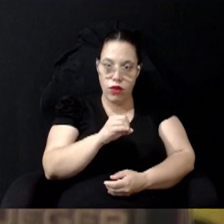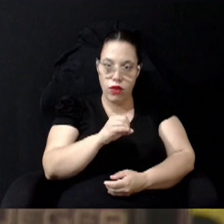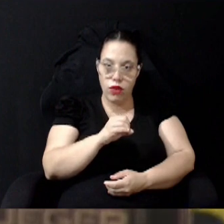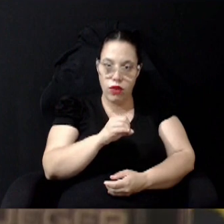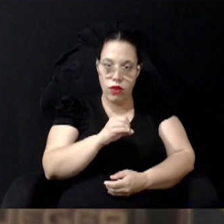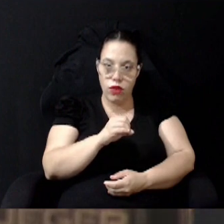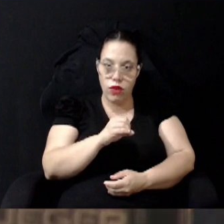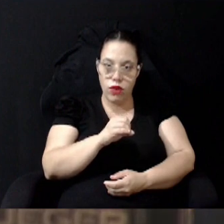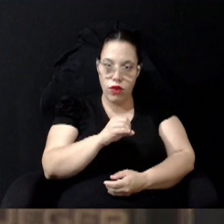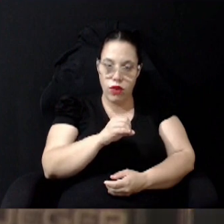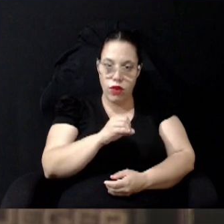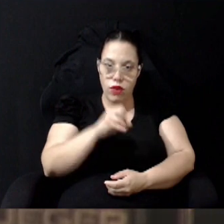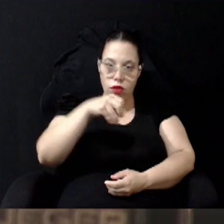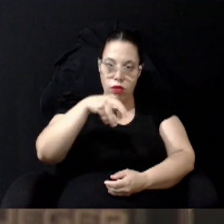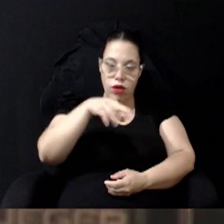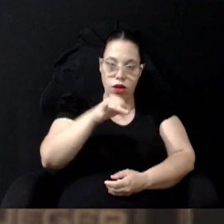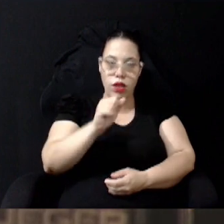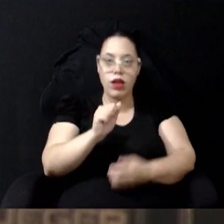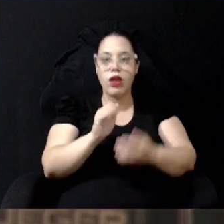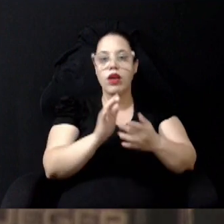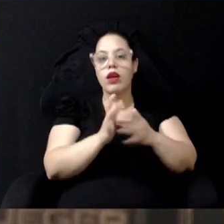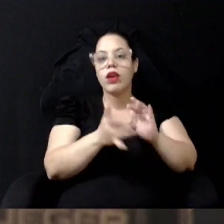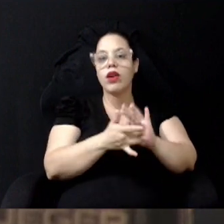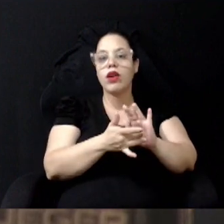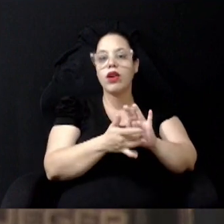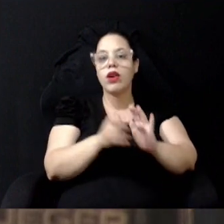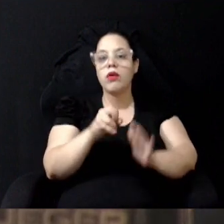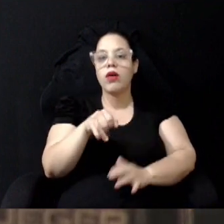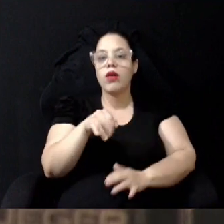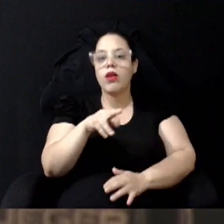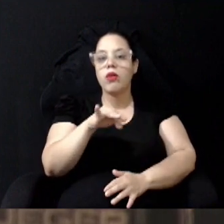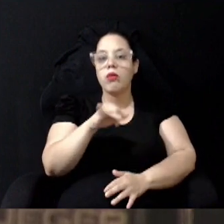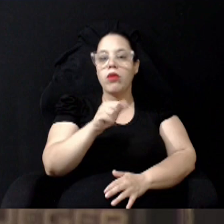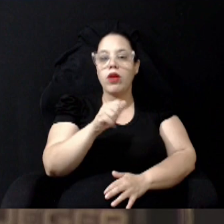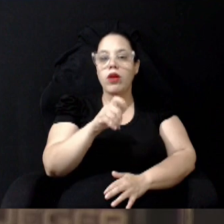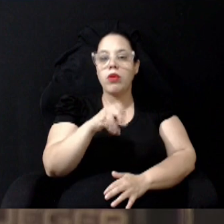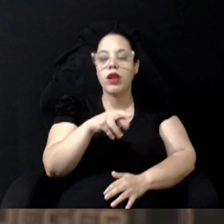Maria de Jesus, Maria Benedita Godoy de Carvalho,